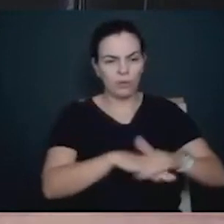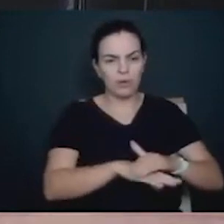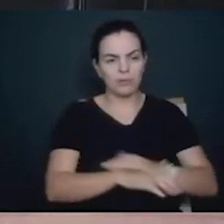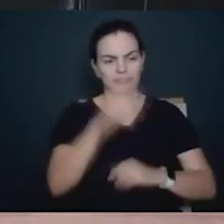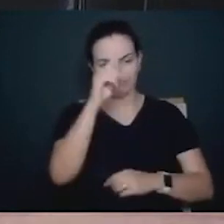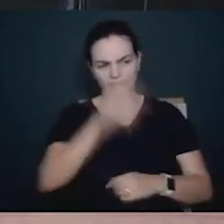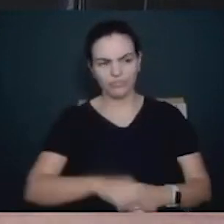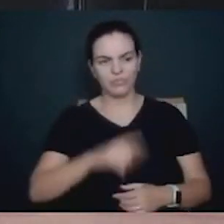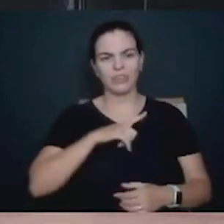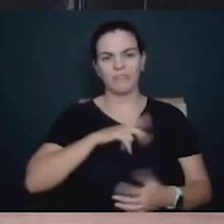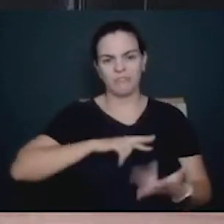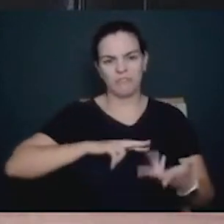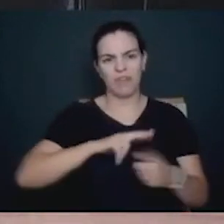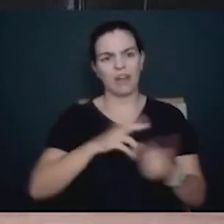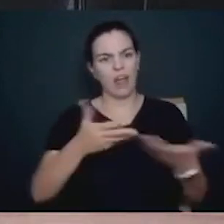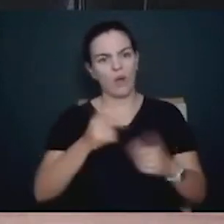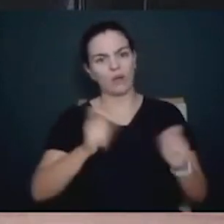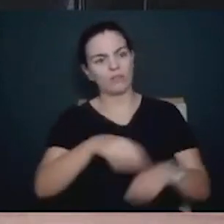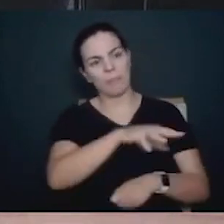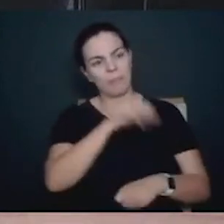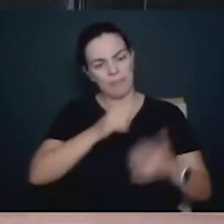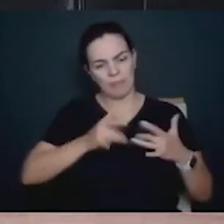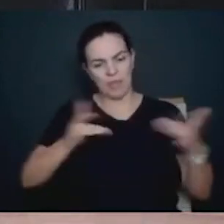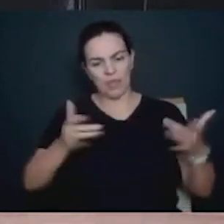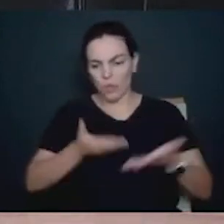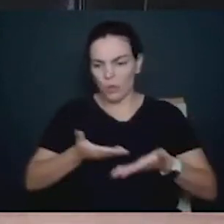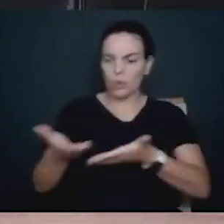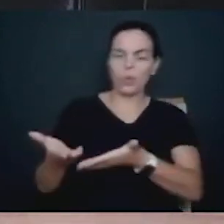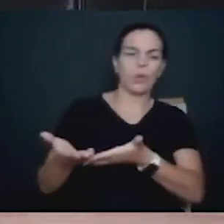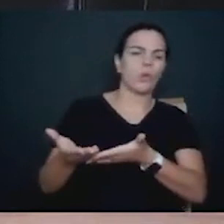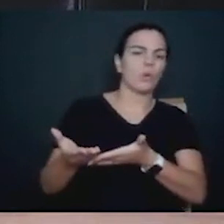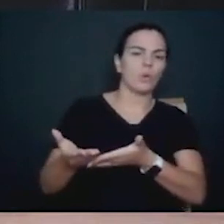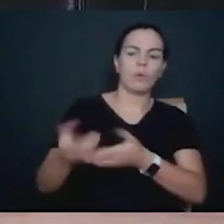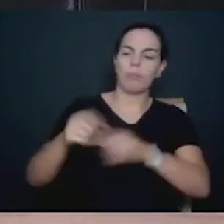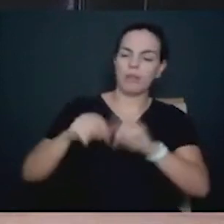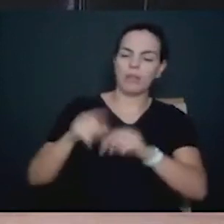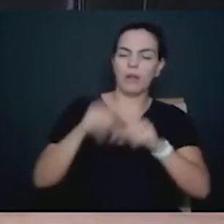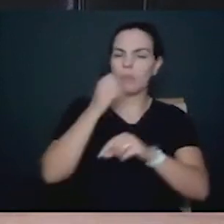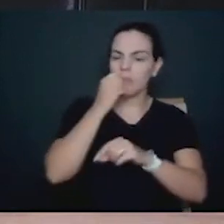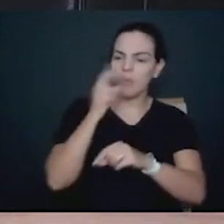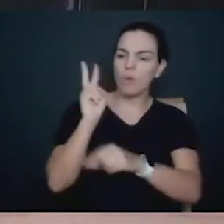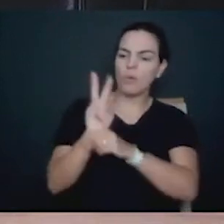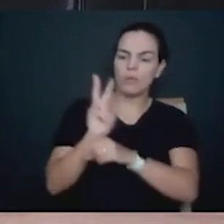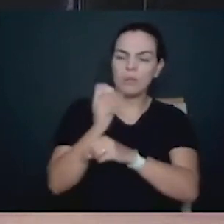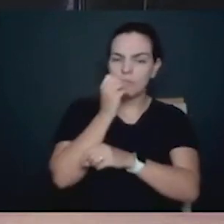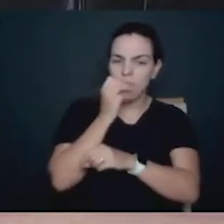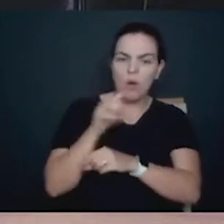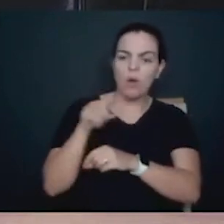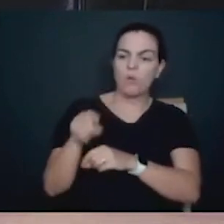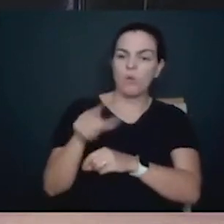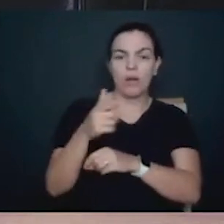em saber que a gente pode agora destinar equipamentos de boa qualidade, bem cuidados e conservados, para pessoas que desejam iniciar sua